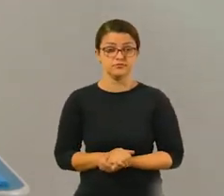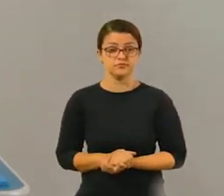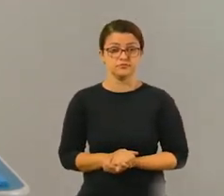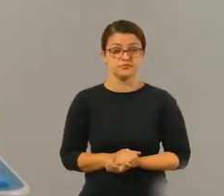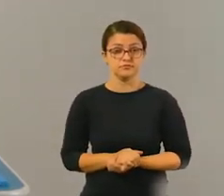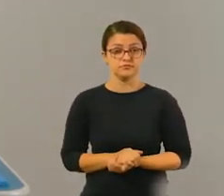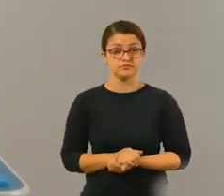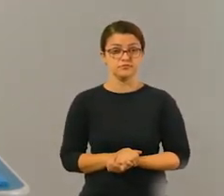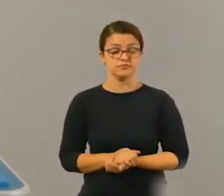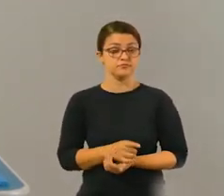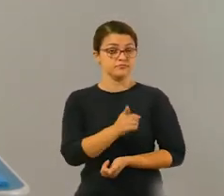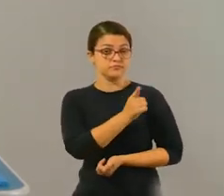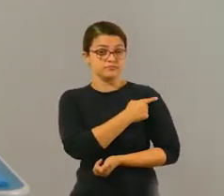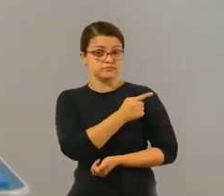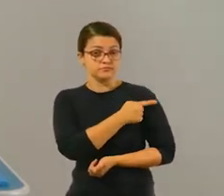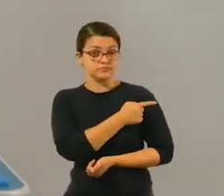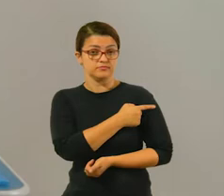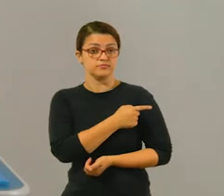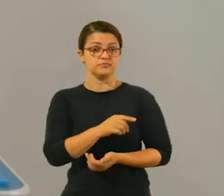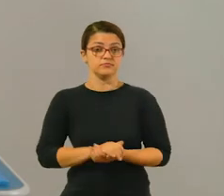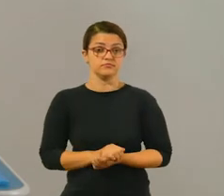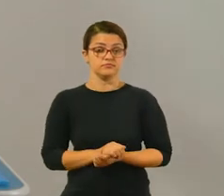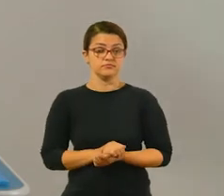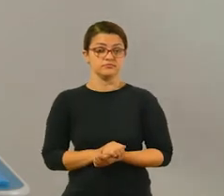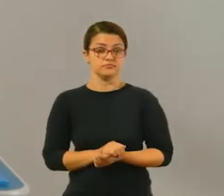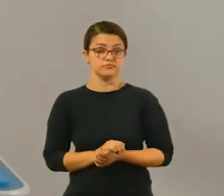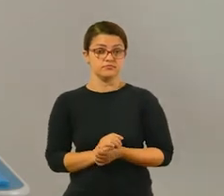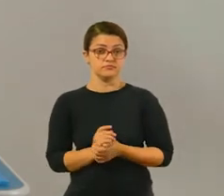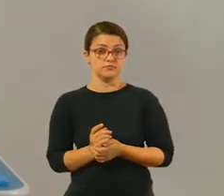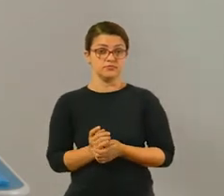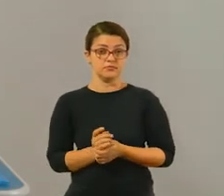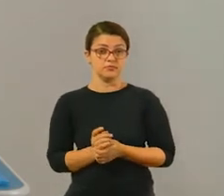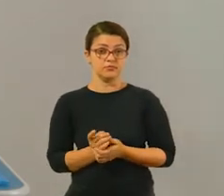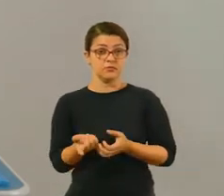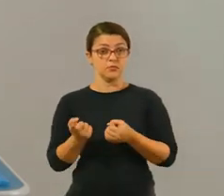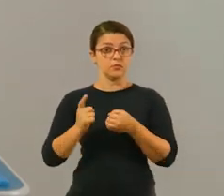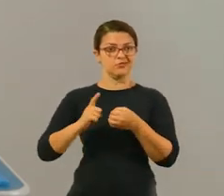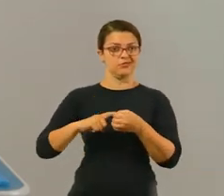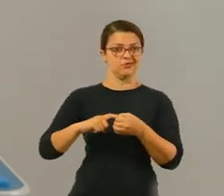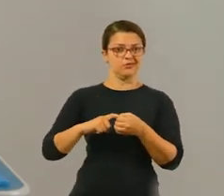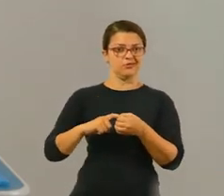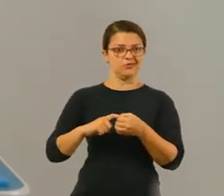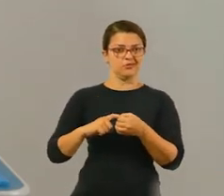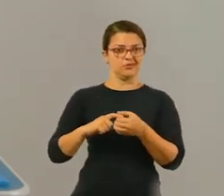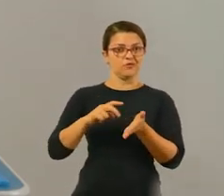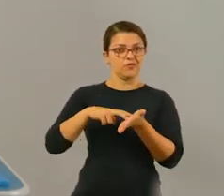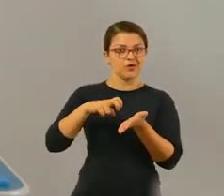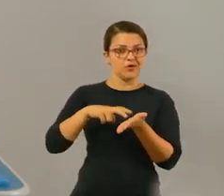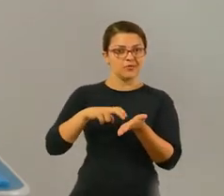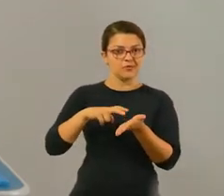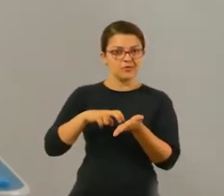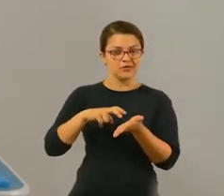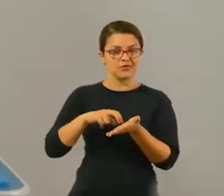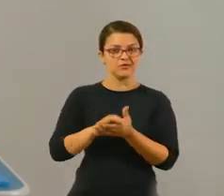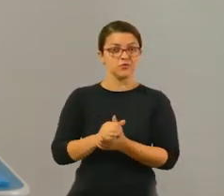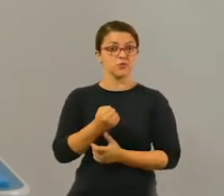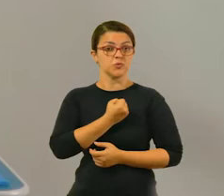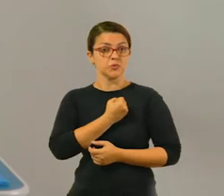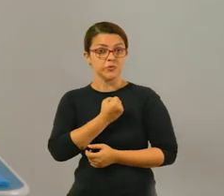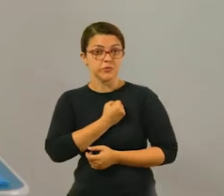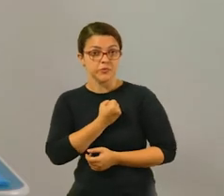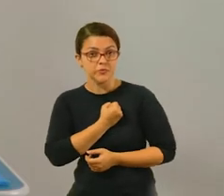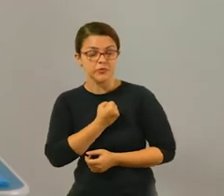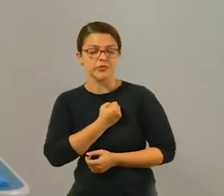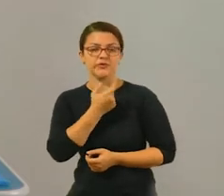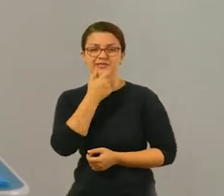dando continuidade, vamos para a turma do primeiro ano. Nós vamos fazer aqui uma retomada de conhecimento de vocabulário, que são